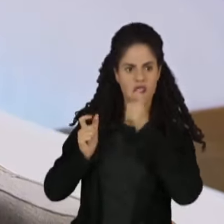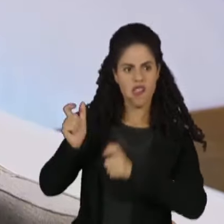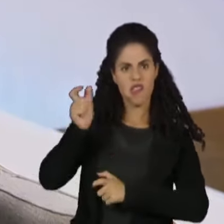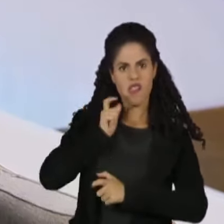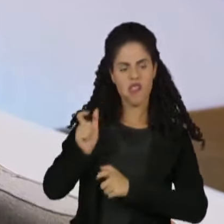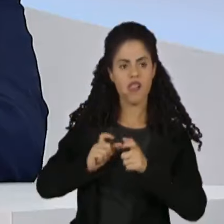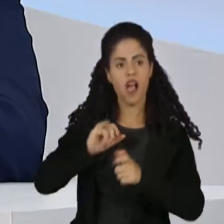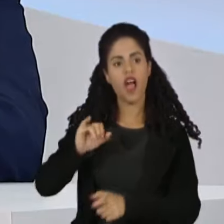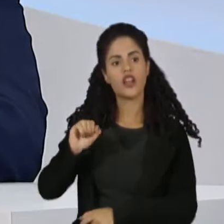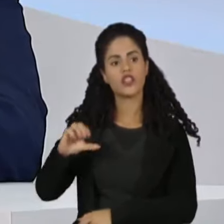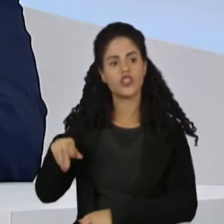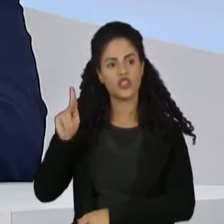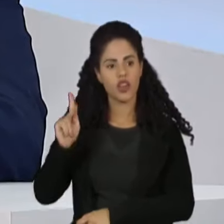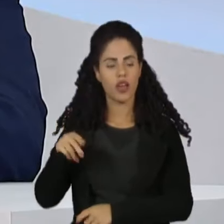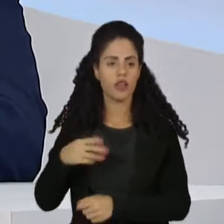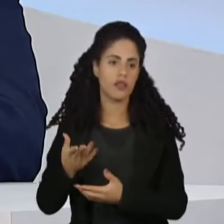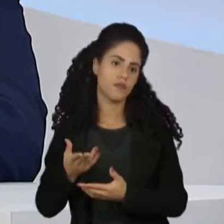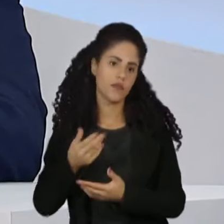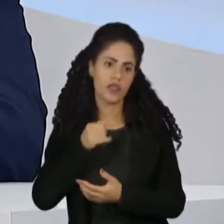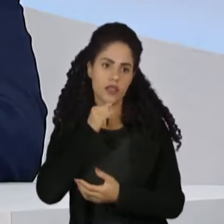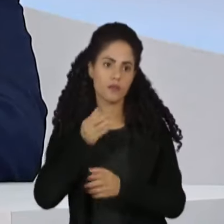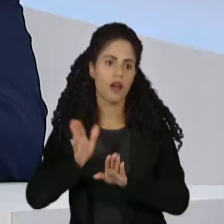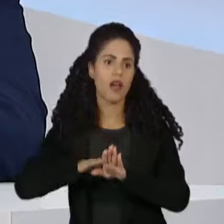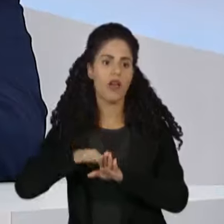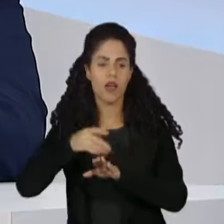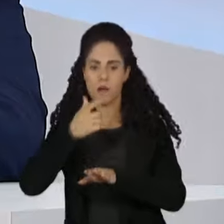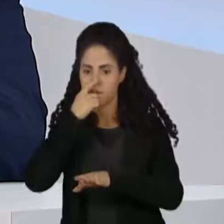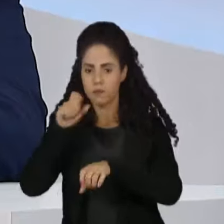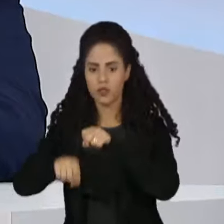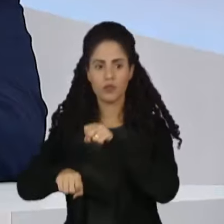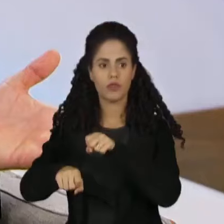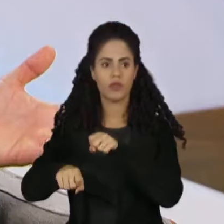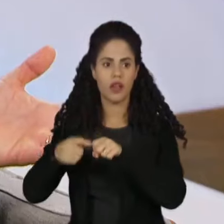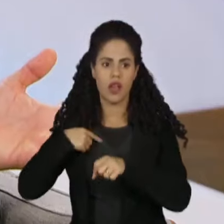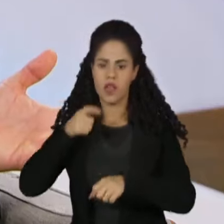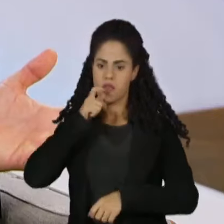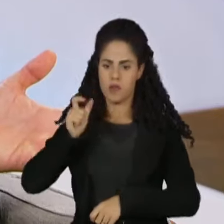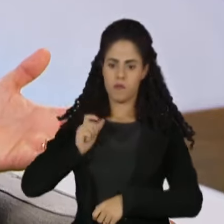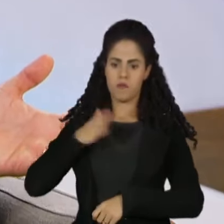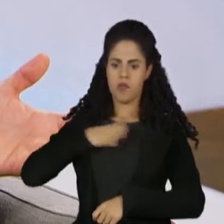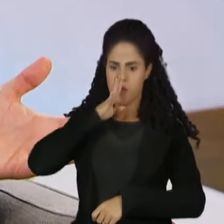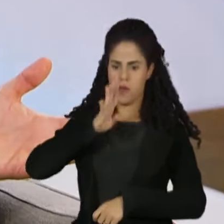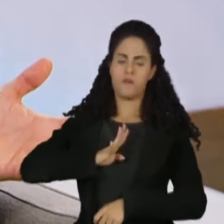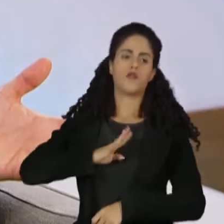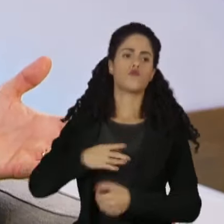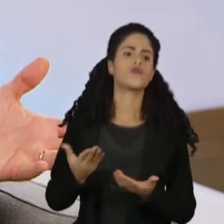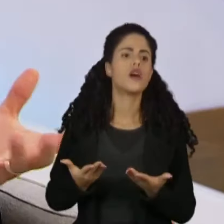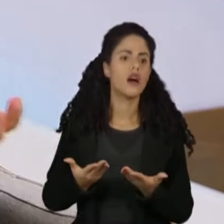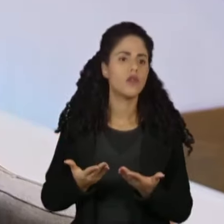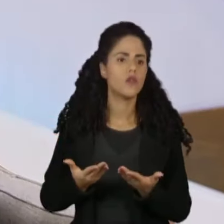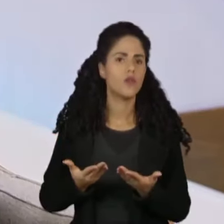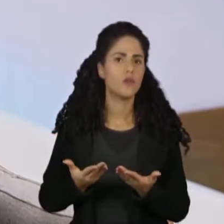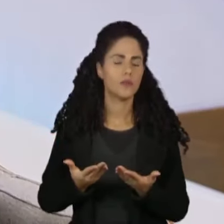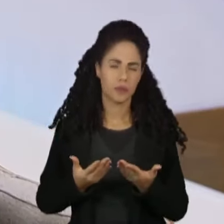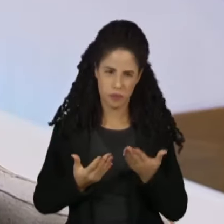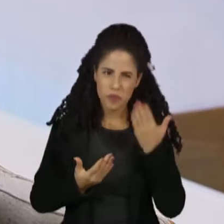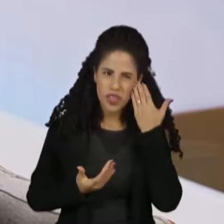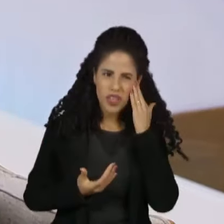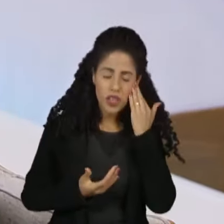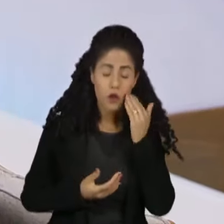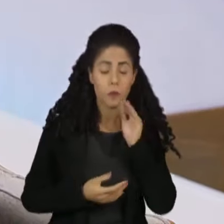periferia é sinônimo de estuprador eu ia para cima também como é que alguém fala que eu sou estuprador sem ir para cima então a